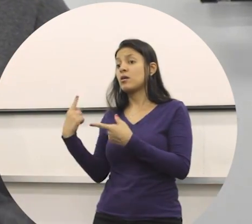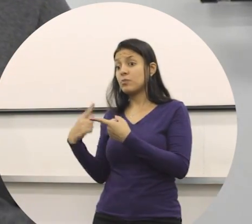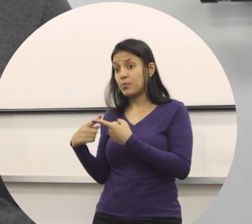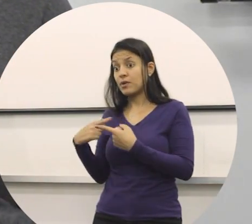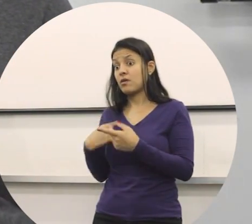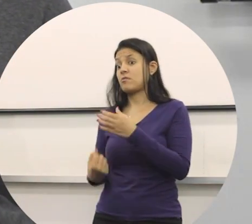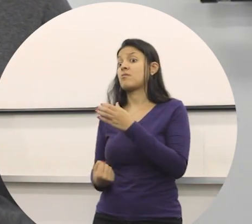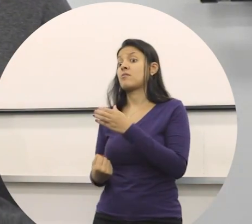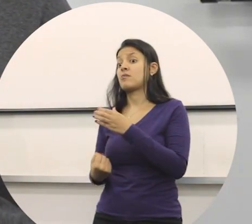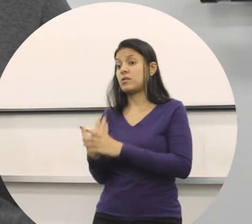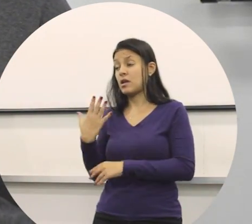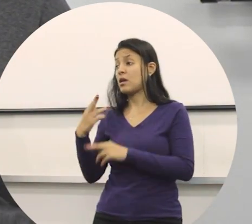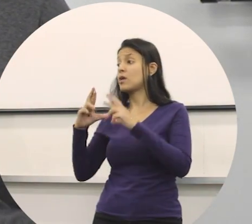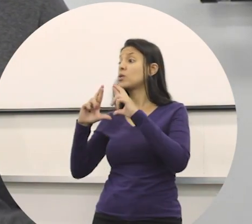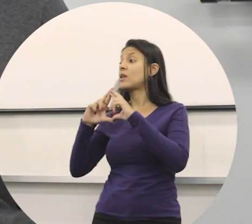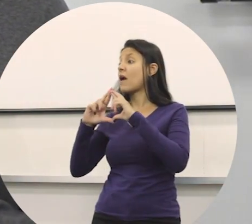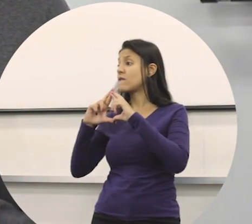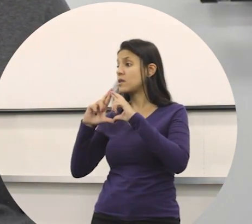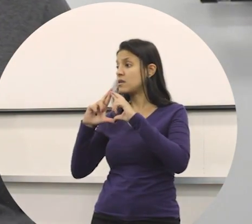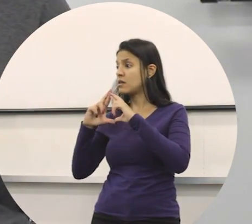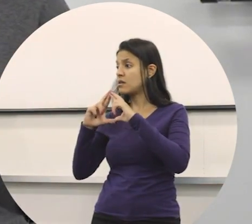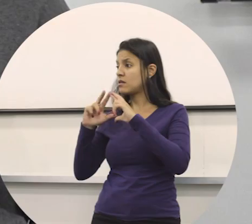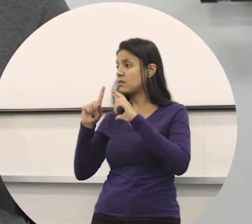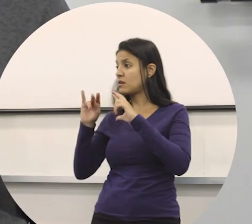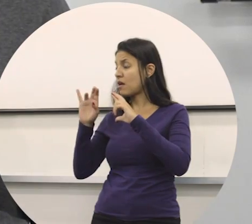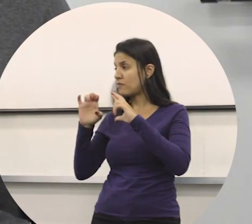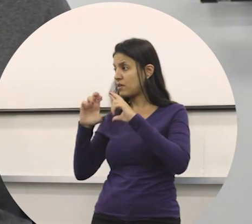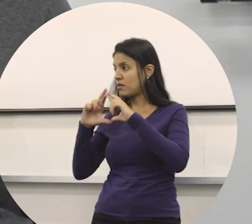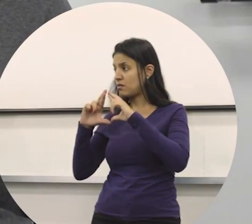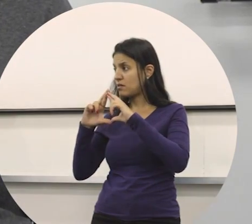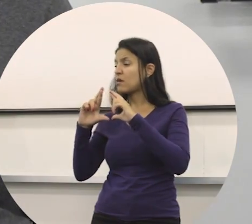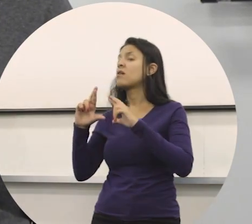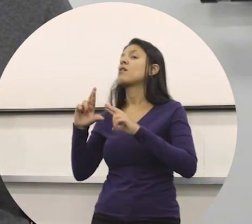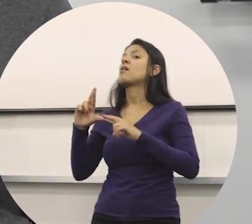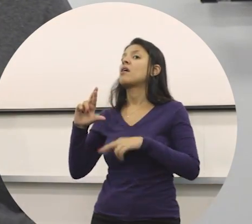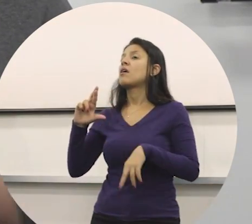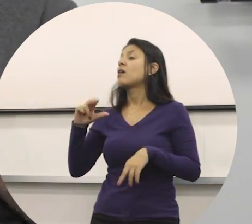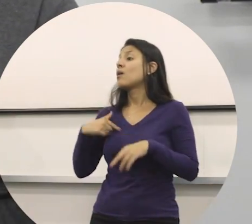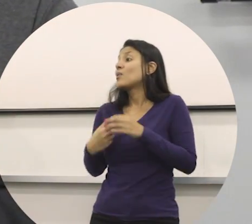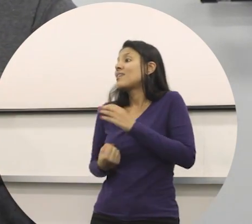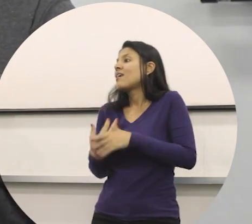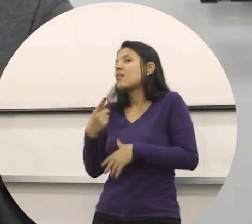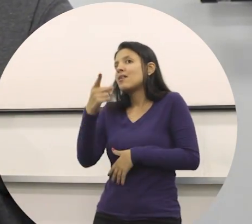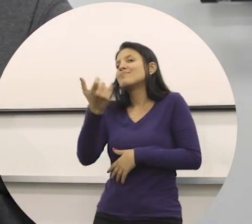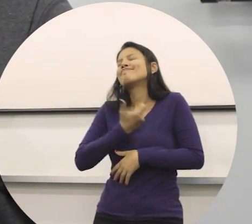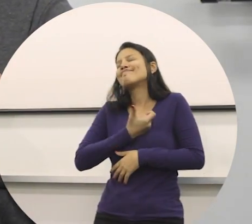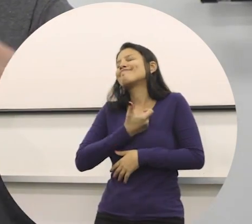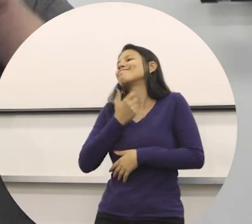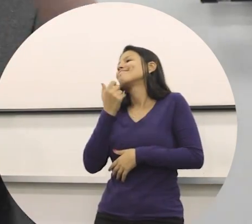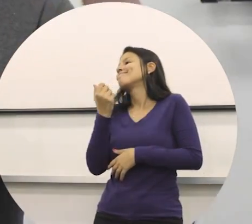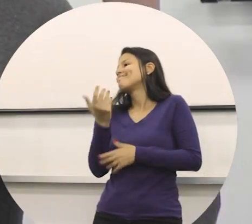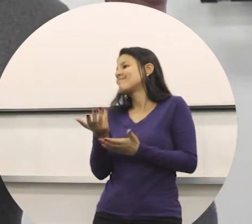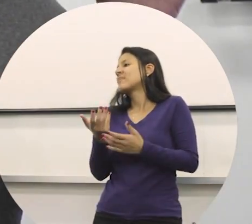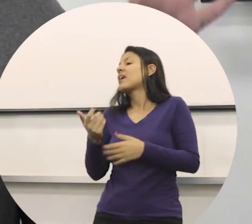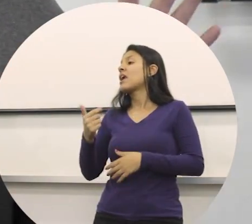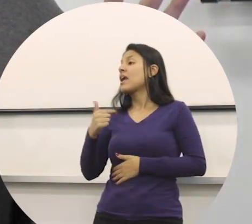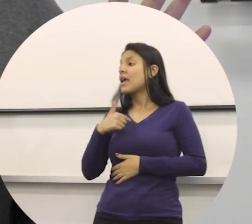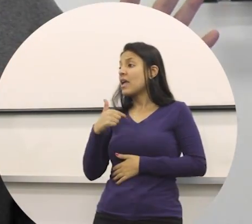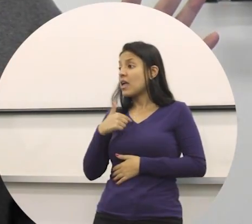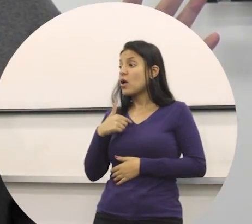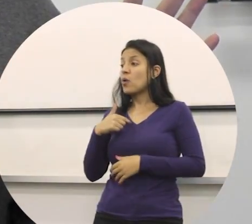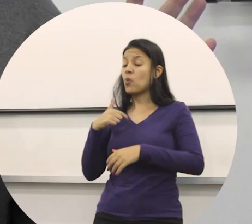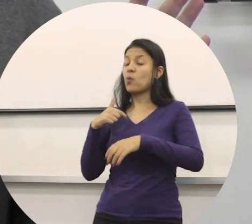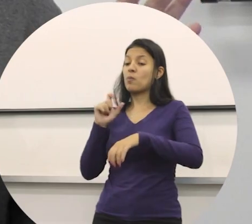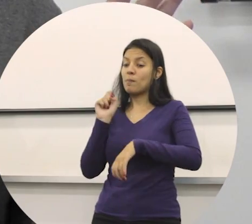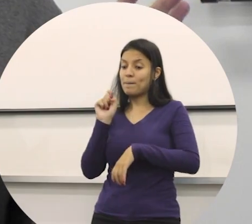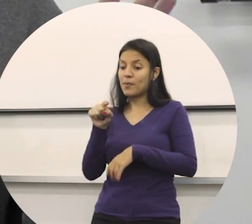criei um Google Drive, o Felipe já tinha me alertado em relação a isso, eu compartilhei com todo